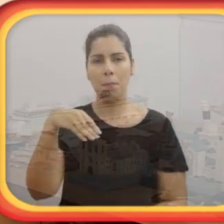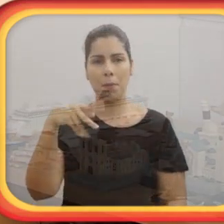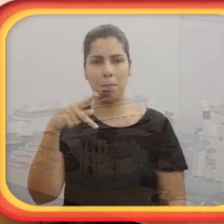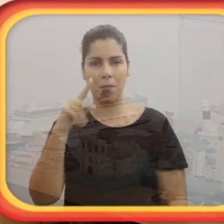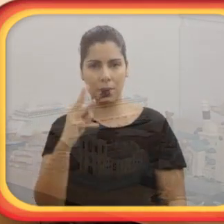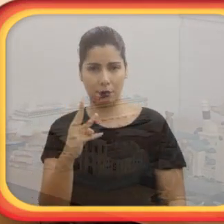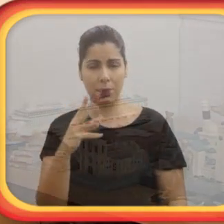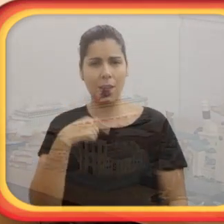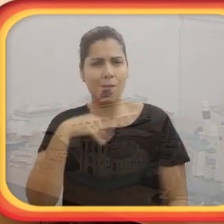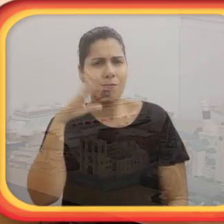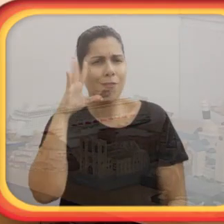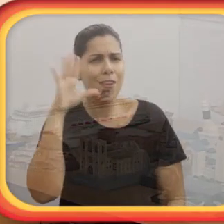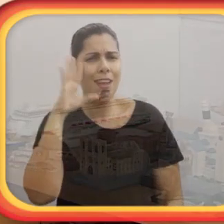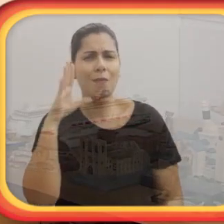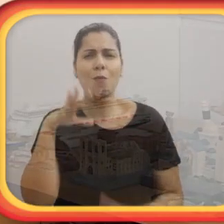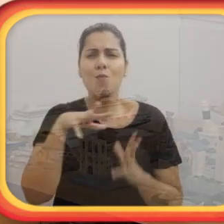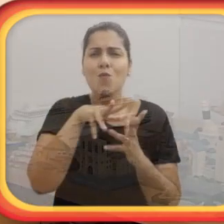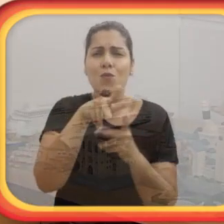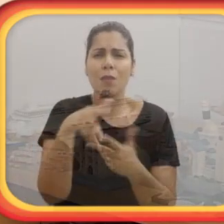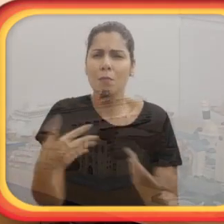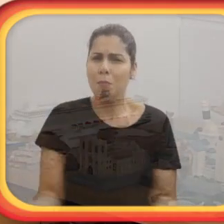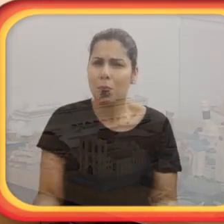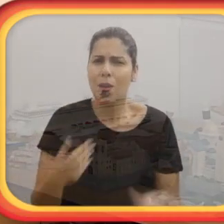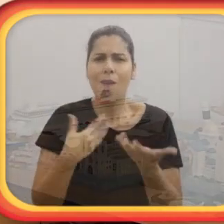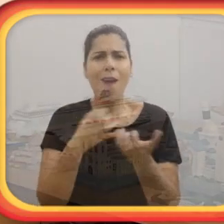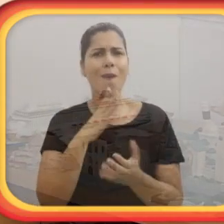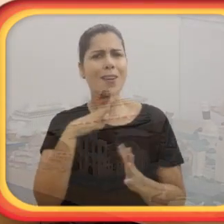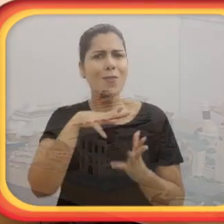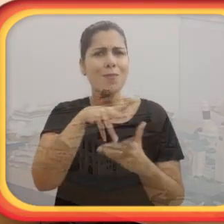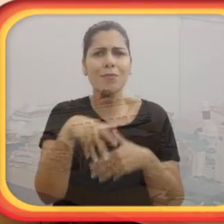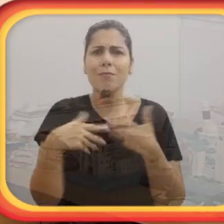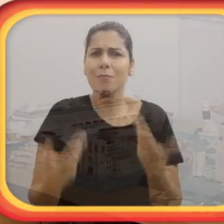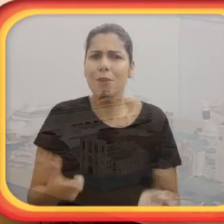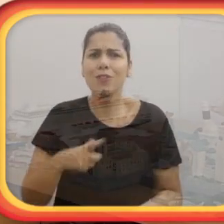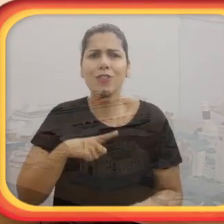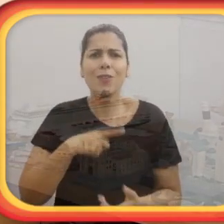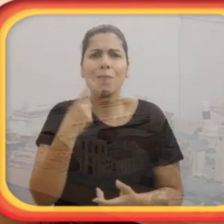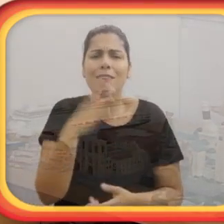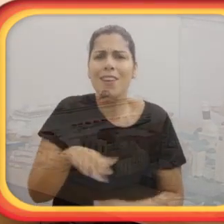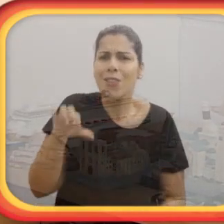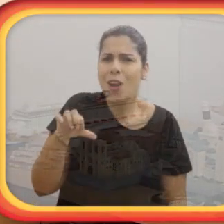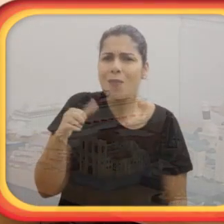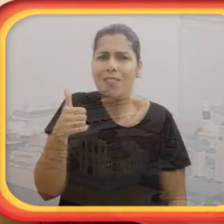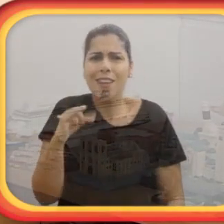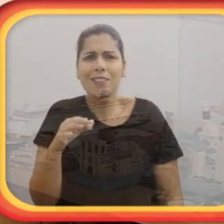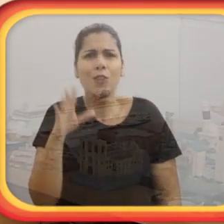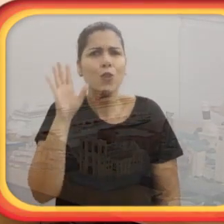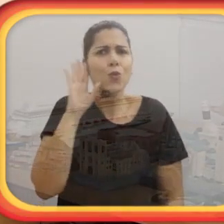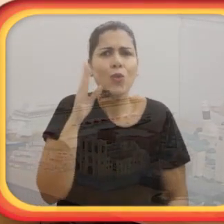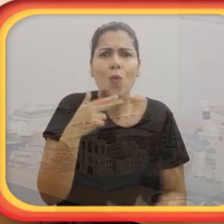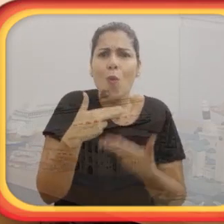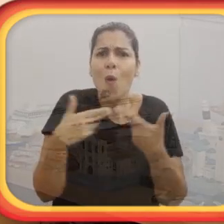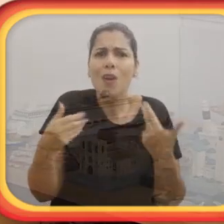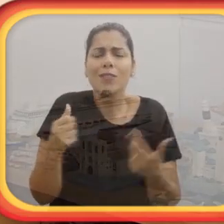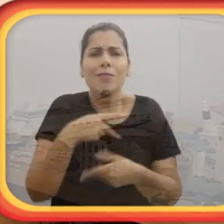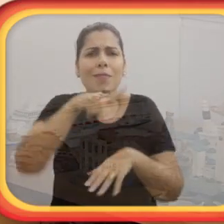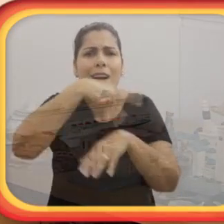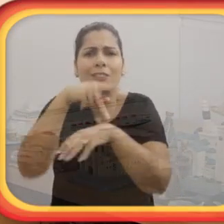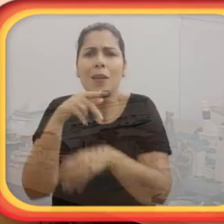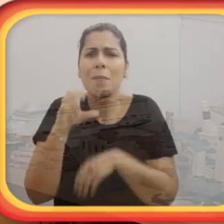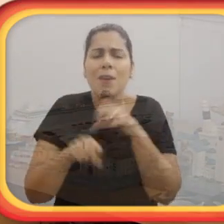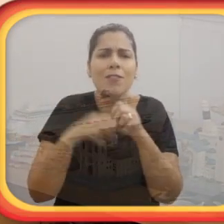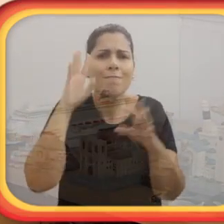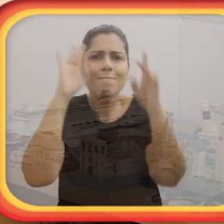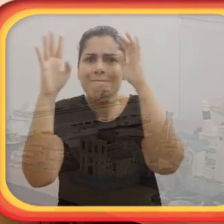para MP3, e eu sonhava com o mundo, né? Pô, quero conhecer o mundo, pô, tinha uma criança de 9, 10